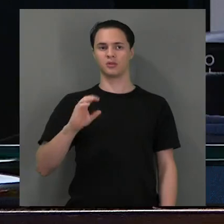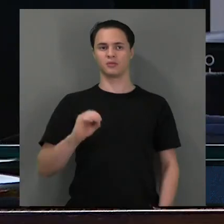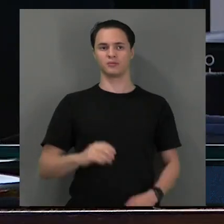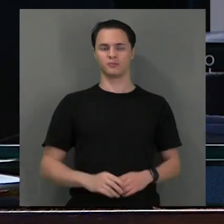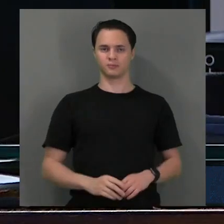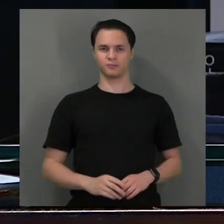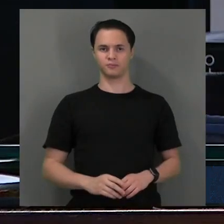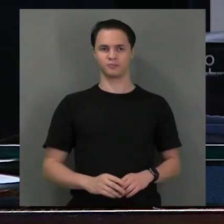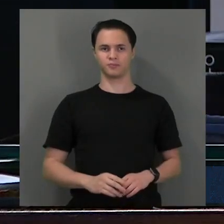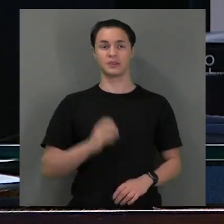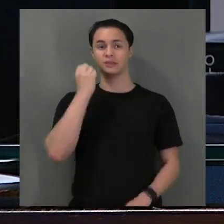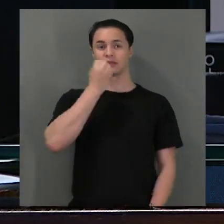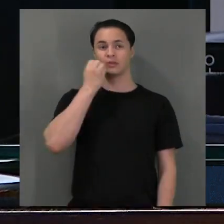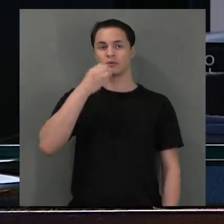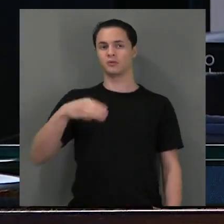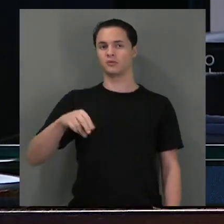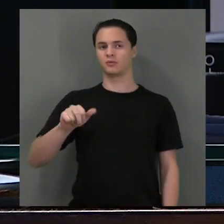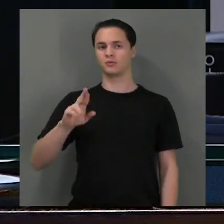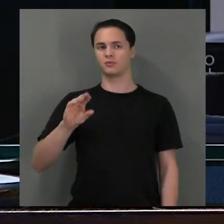senador Marcos Rogério,